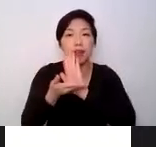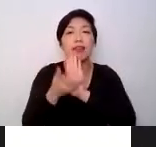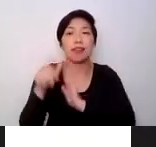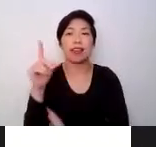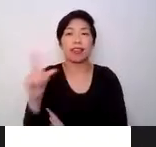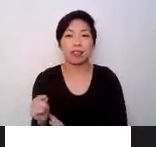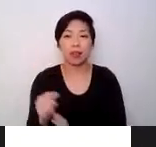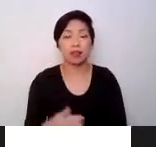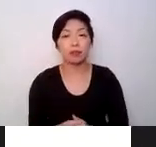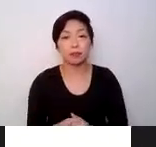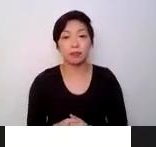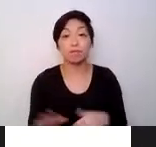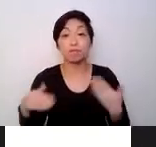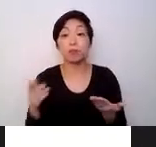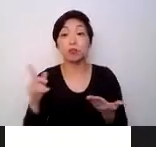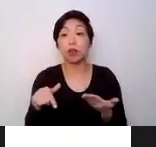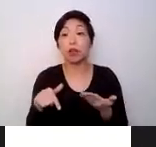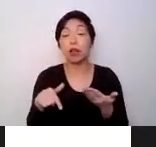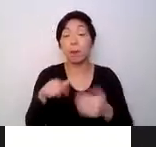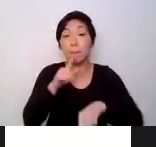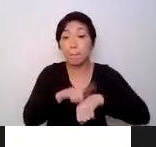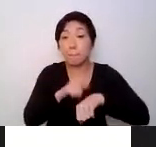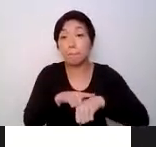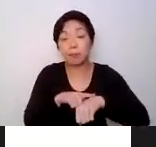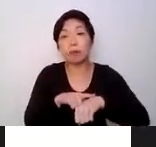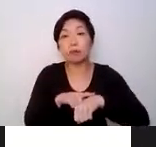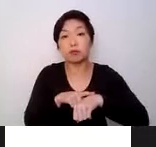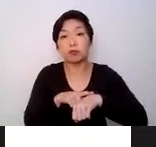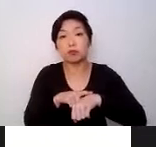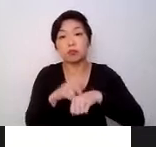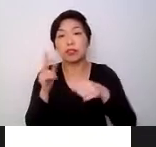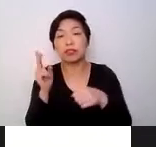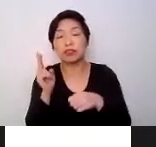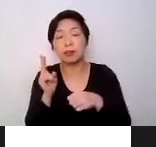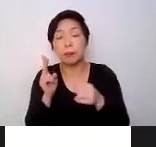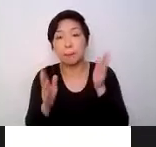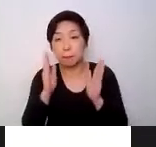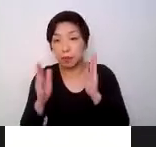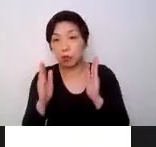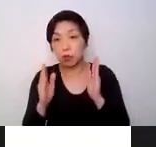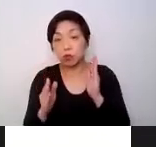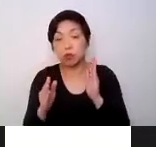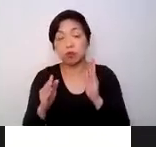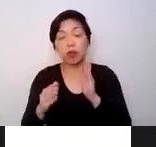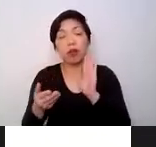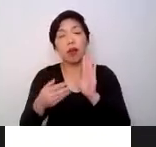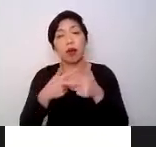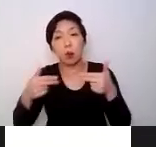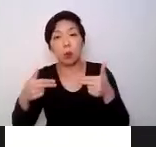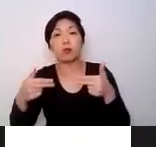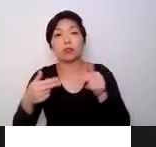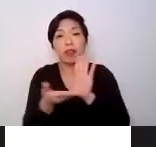que ele é contemporâneo a primeira obra construída da Lina na vida dela que é a Casa de Vidro então cronologicamente